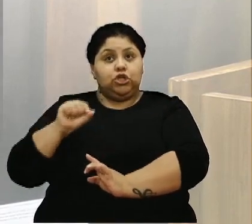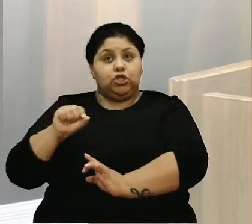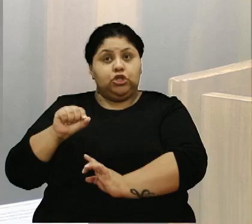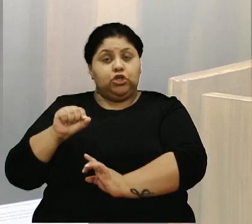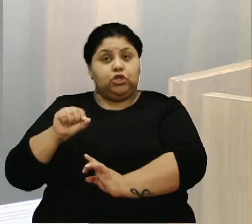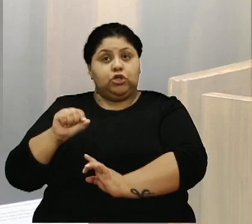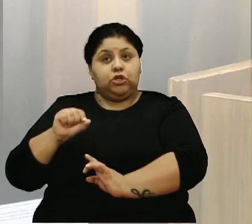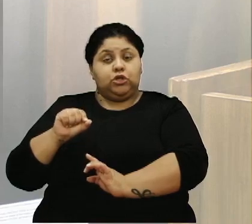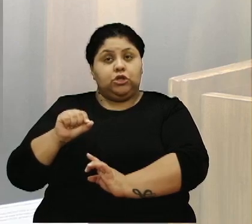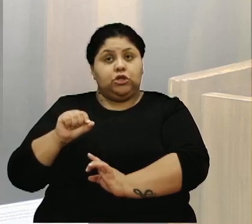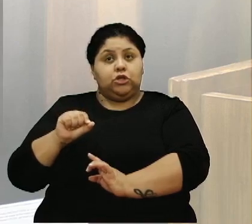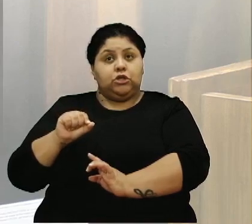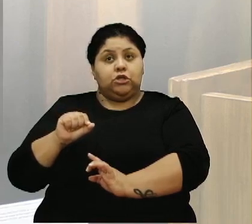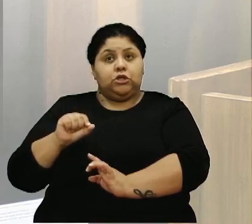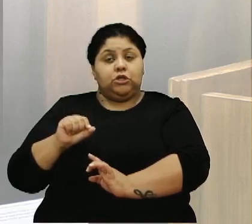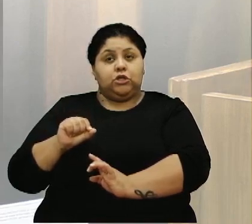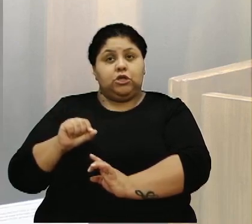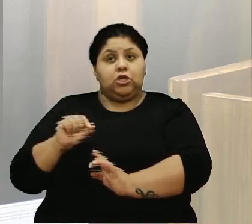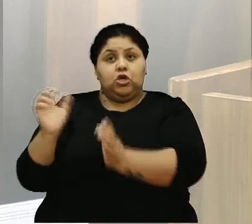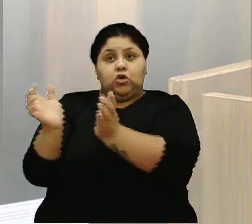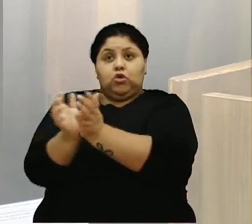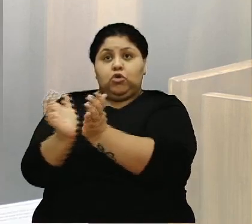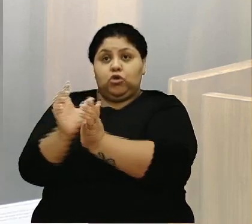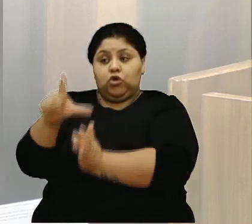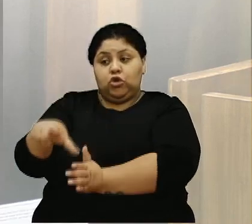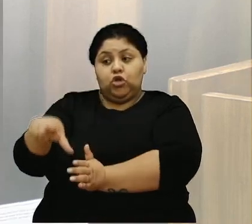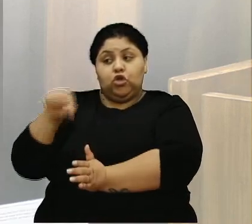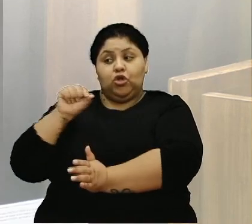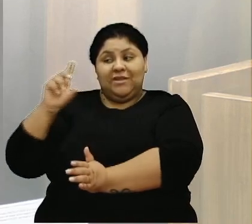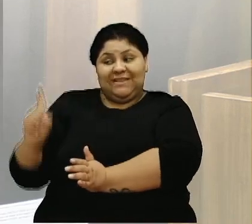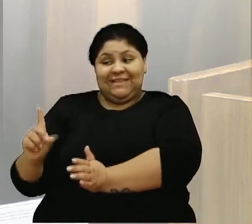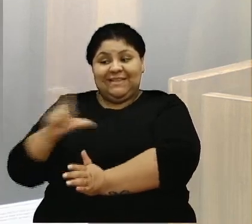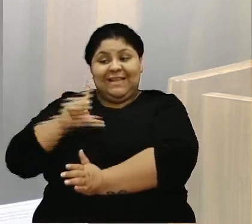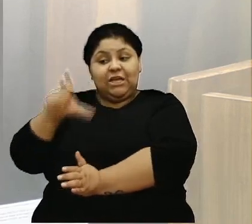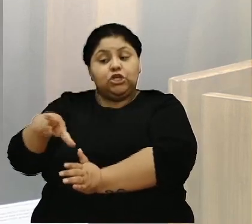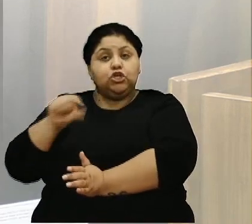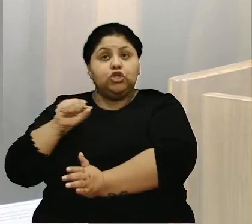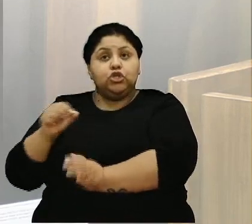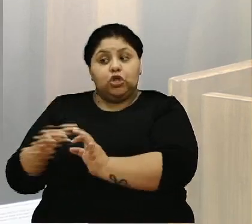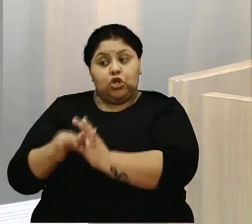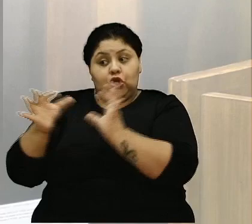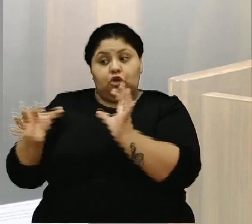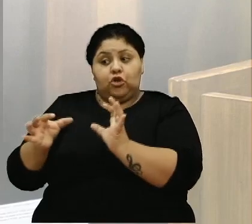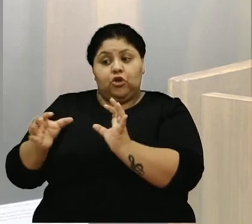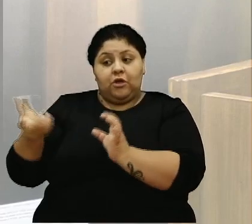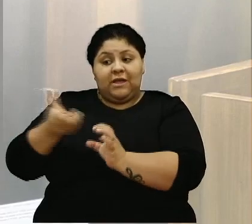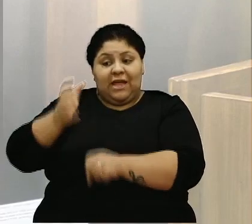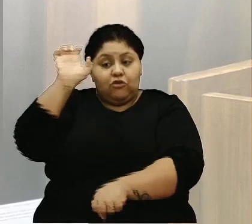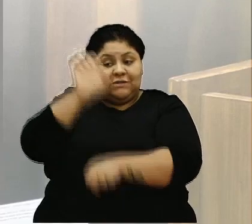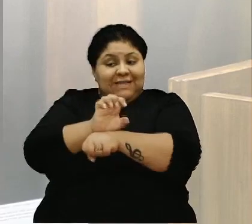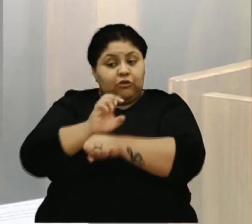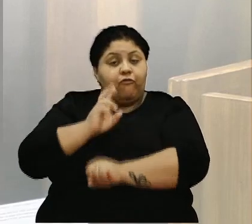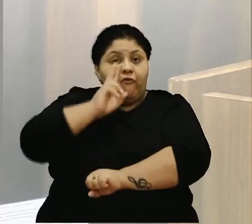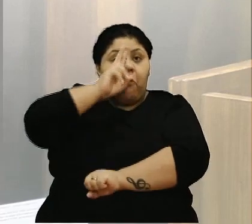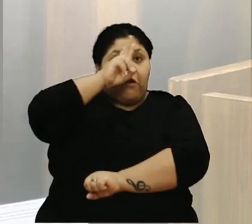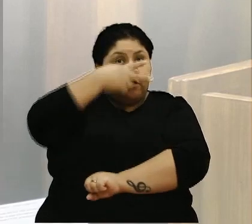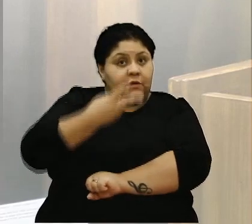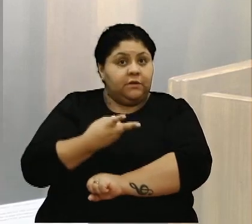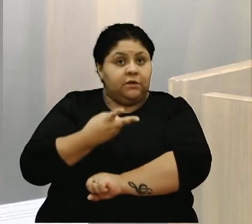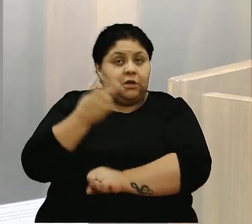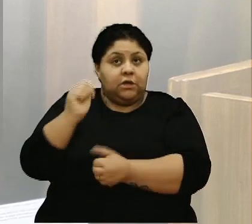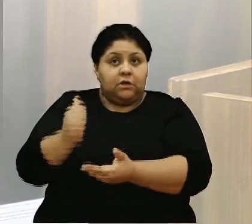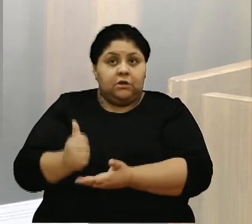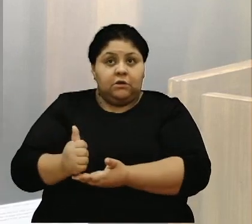decidir. Os colegas da extrema-direita, liberais, têm que decidir. Querem um Estado forte, que